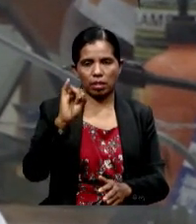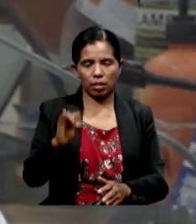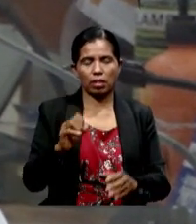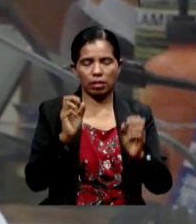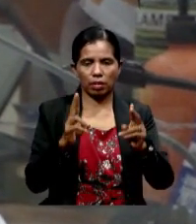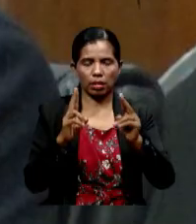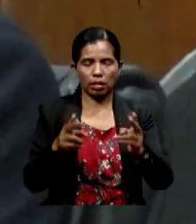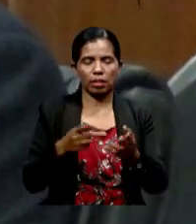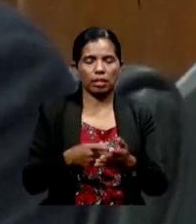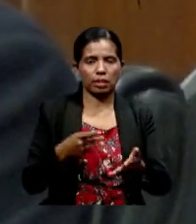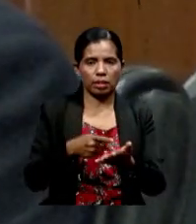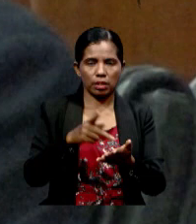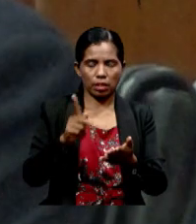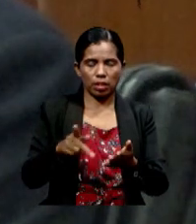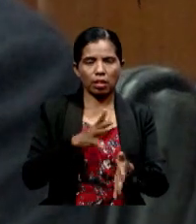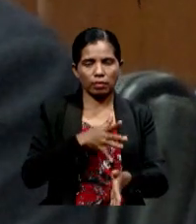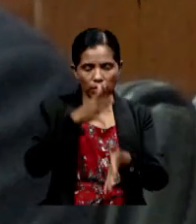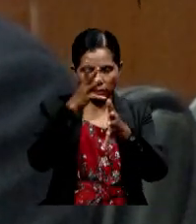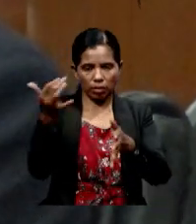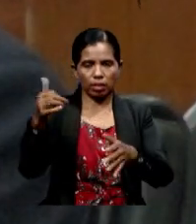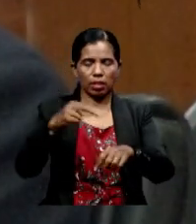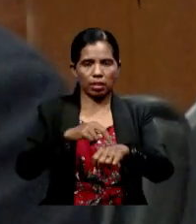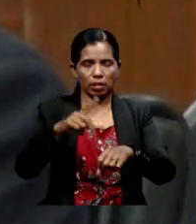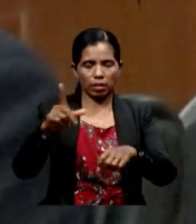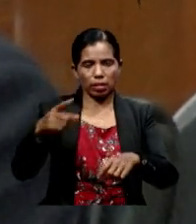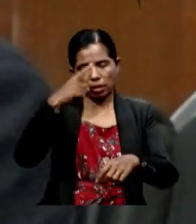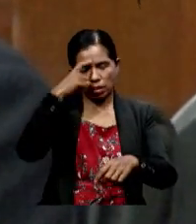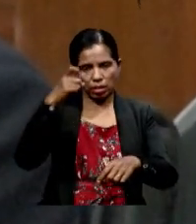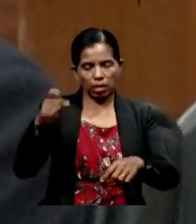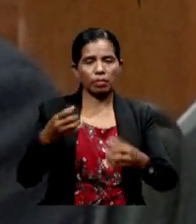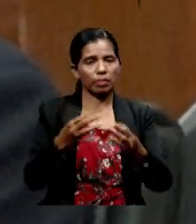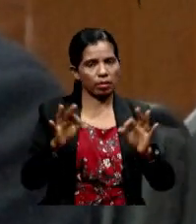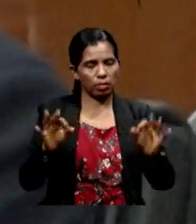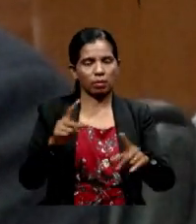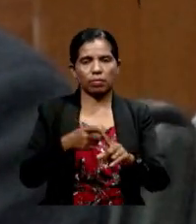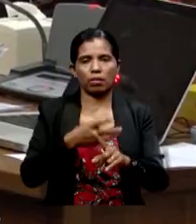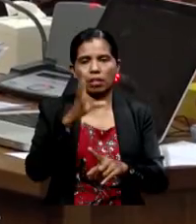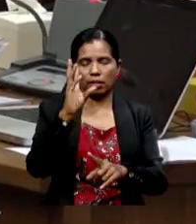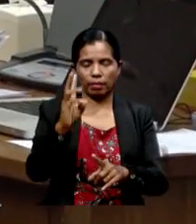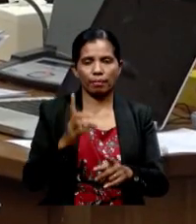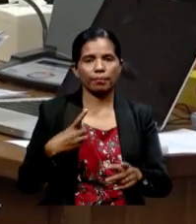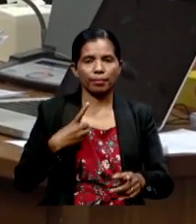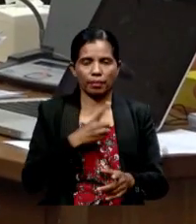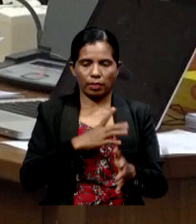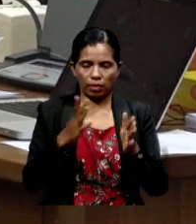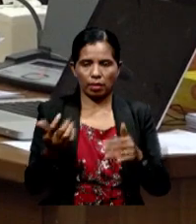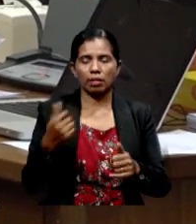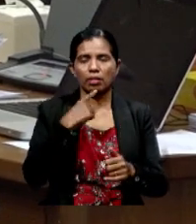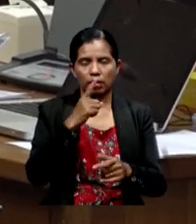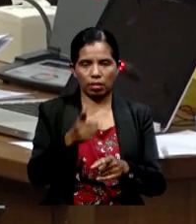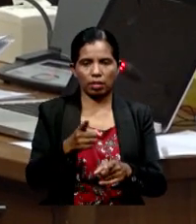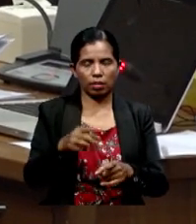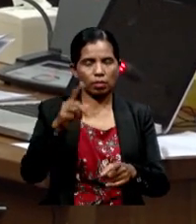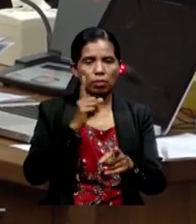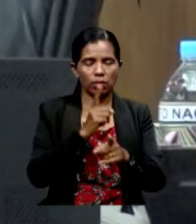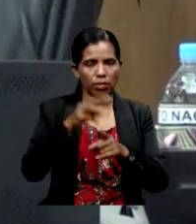acelera pagamento ba idoso sira e a território nacional tamba liona fulang neng. Deputado Sira Hateten, tuir lolos